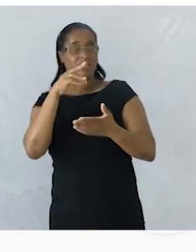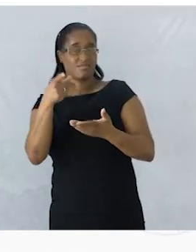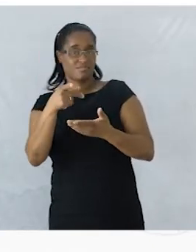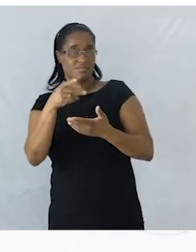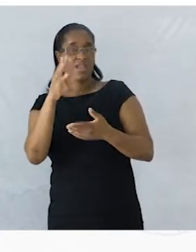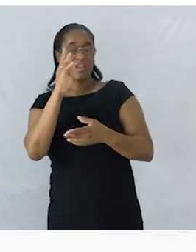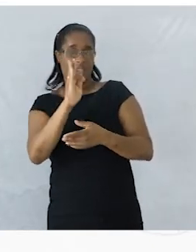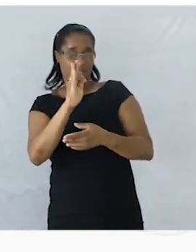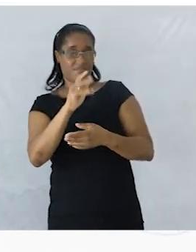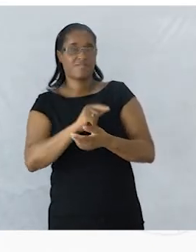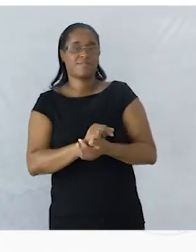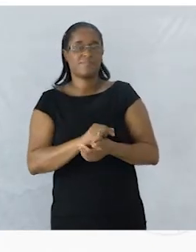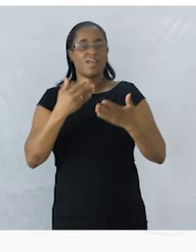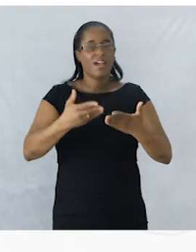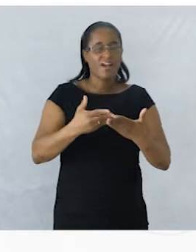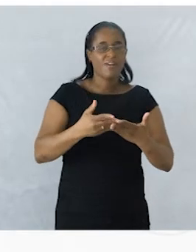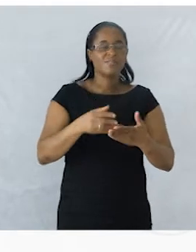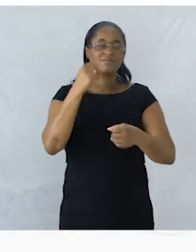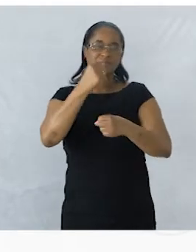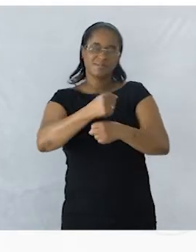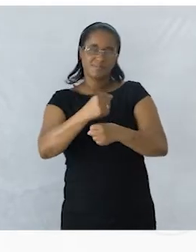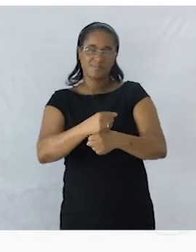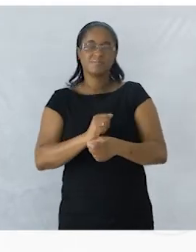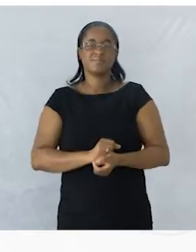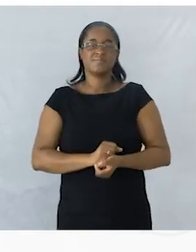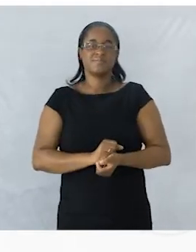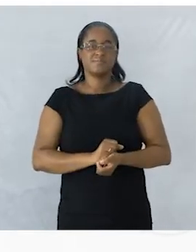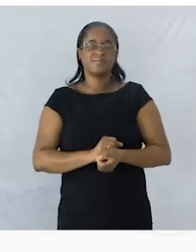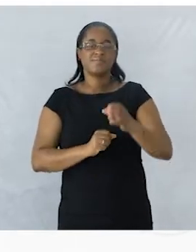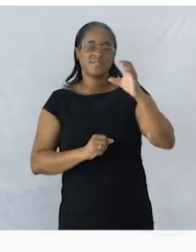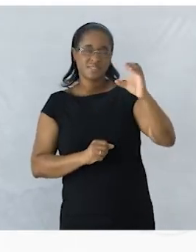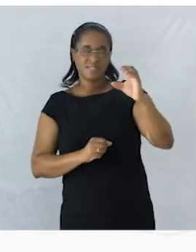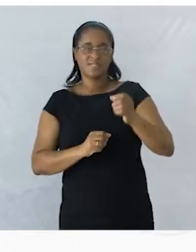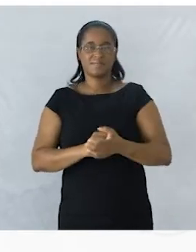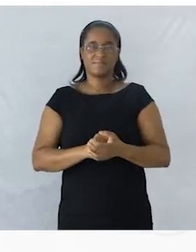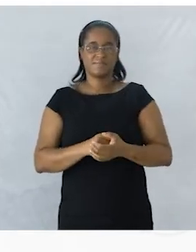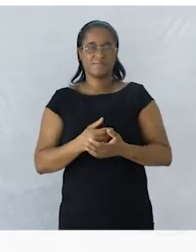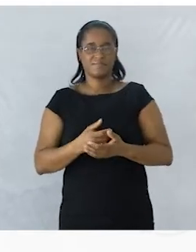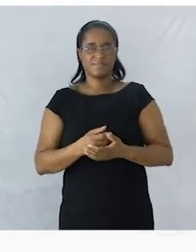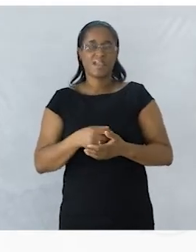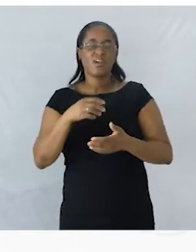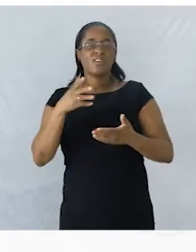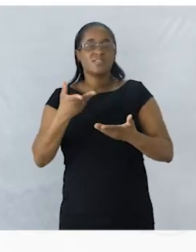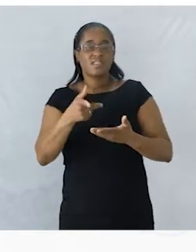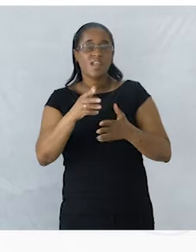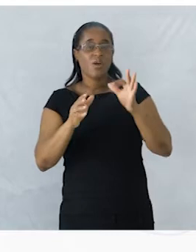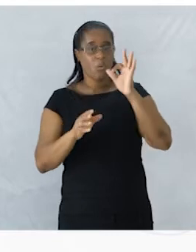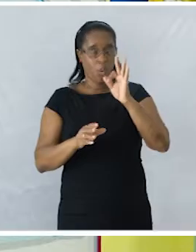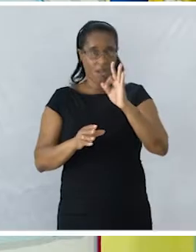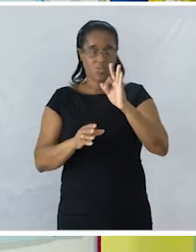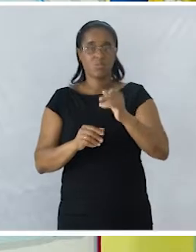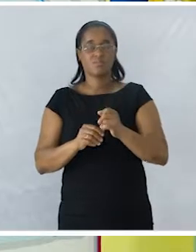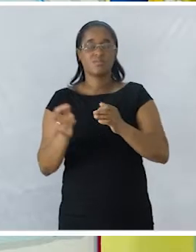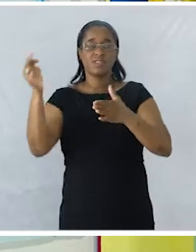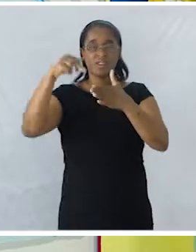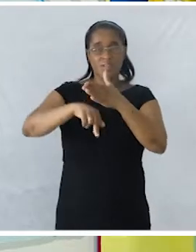bem. Agora vamos para o exercício ali na C, onde diz 4 pertence ao conjunto que